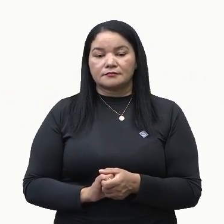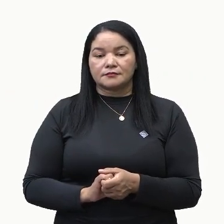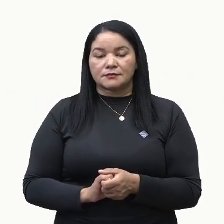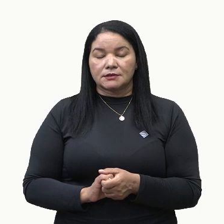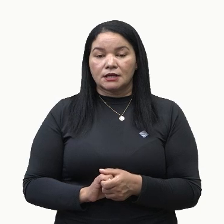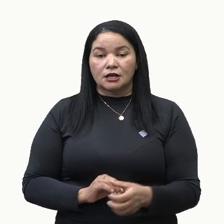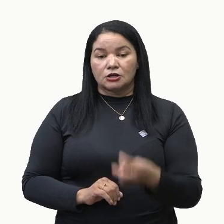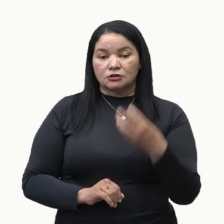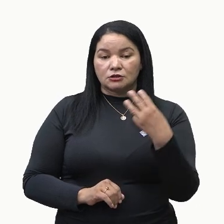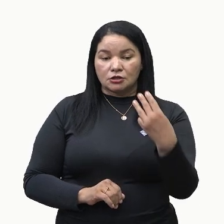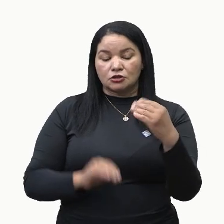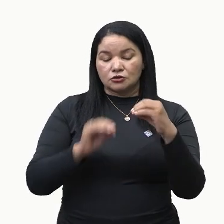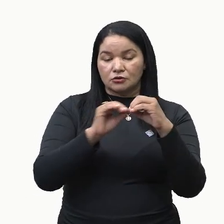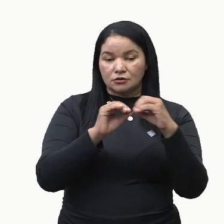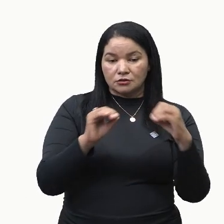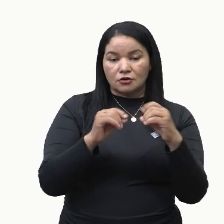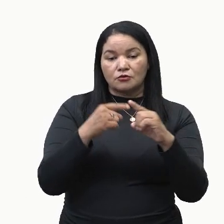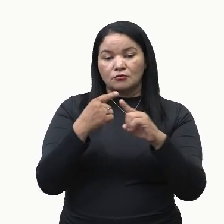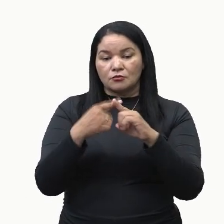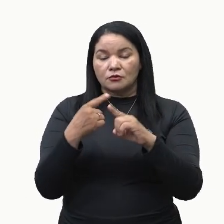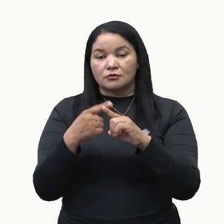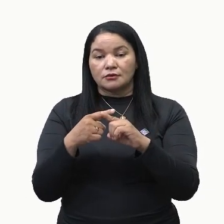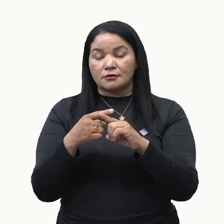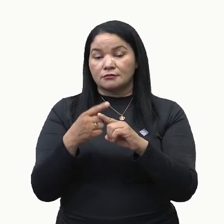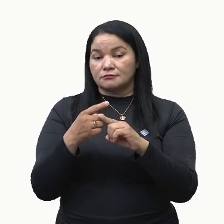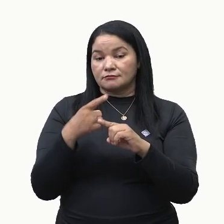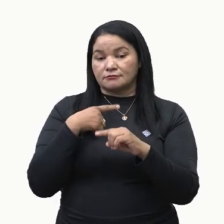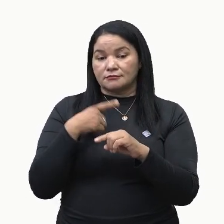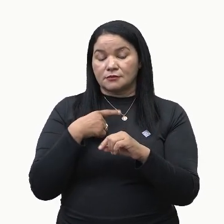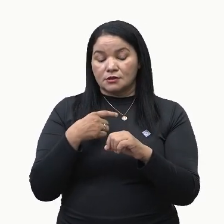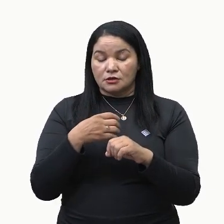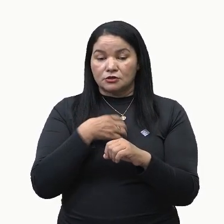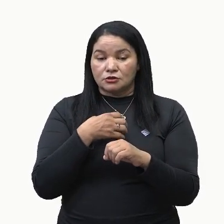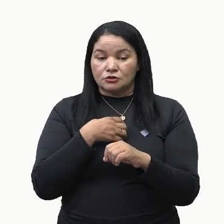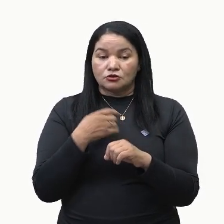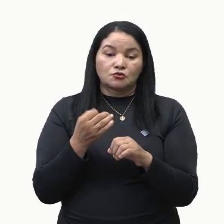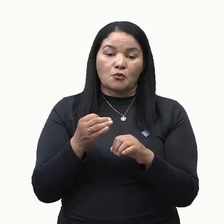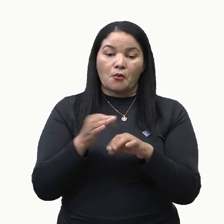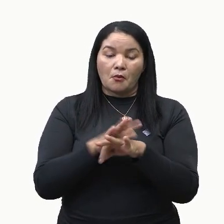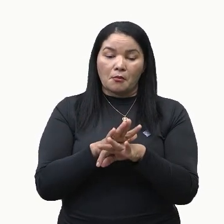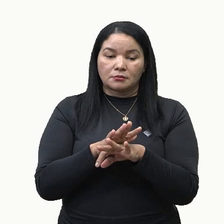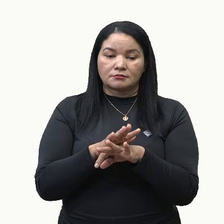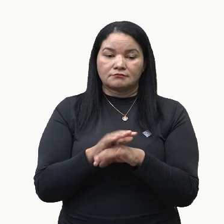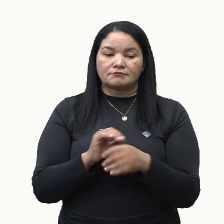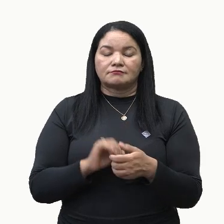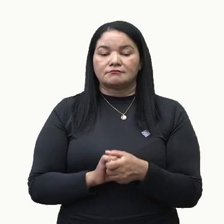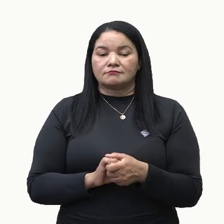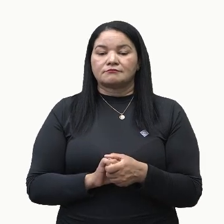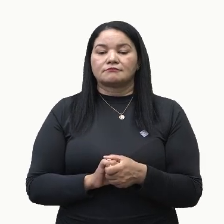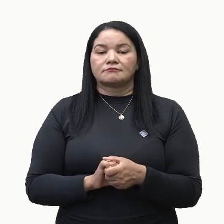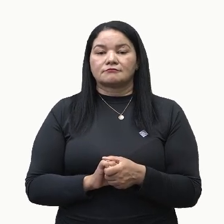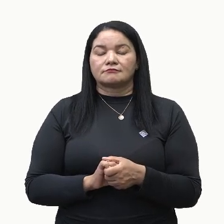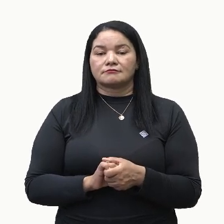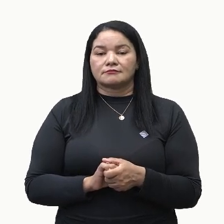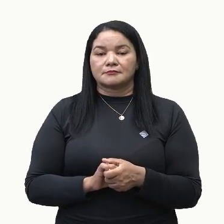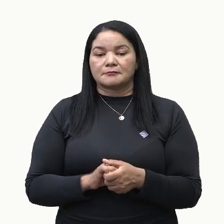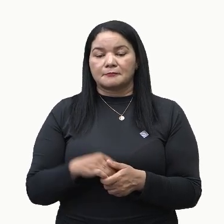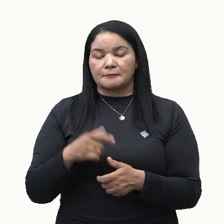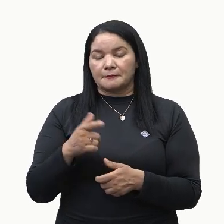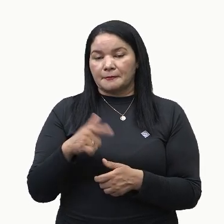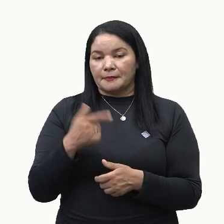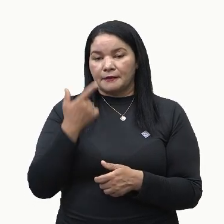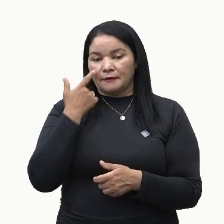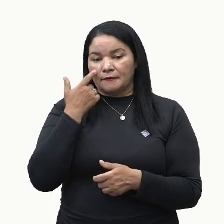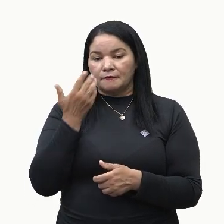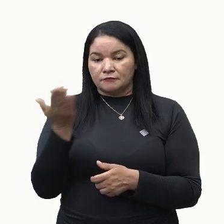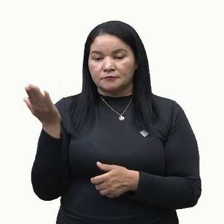período. Porque período tem sentido completo. Quando eu falo descansou, passeou e fez o que mais quis